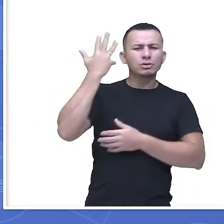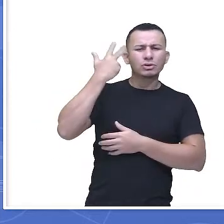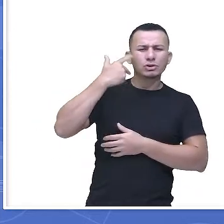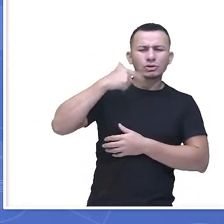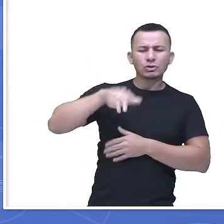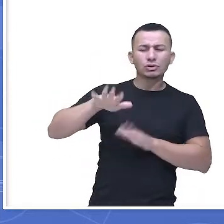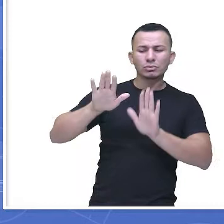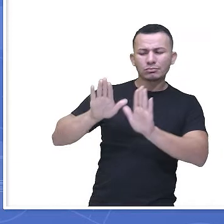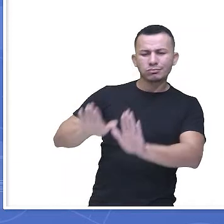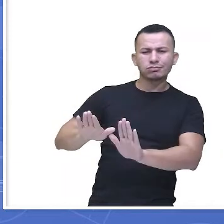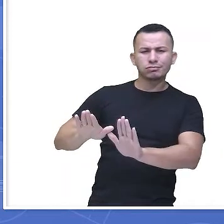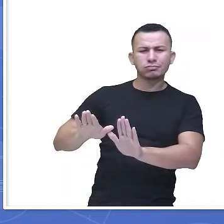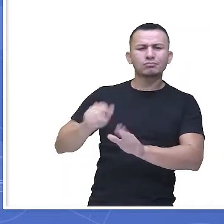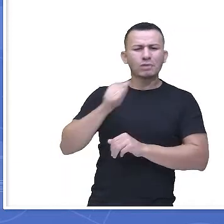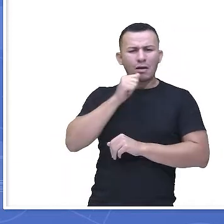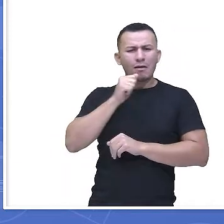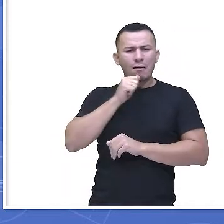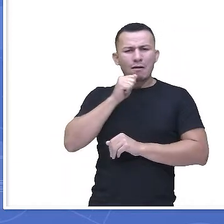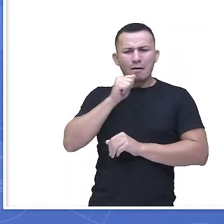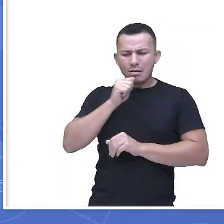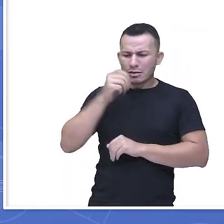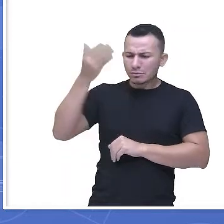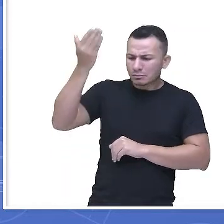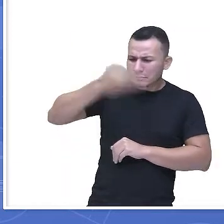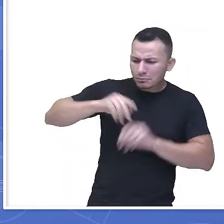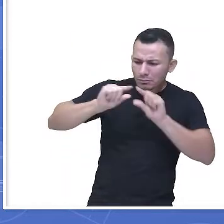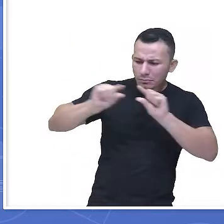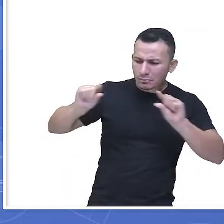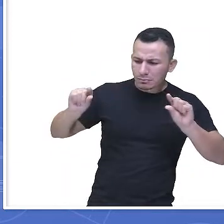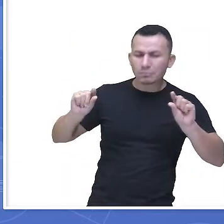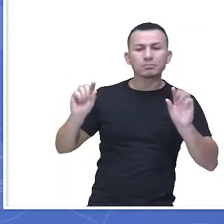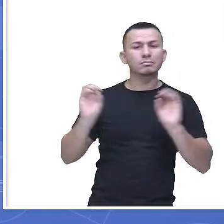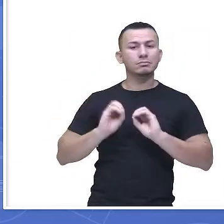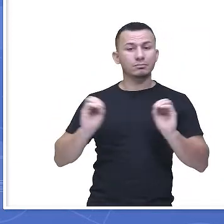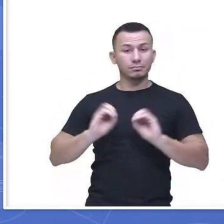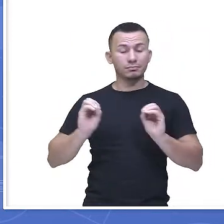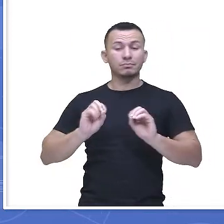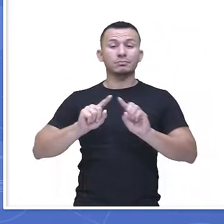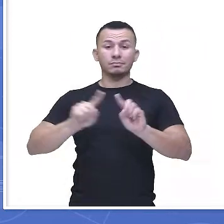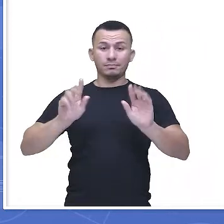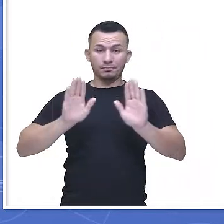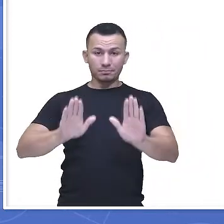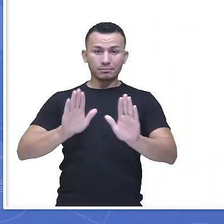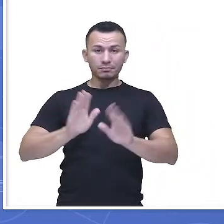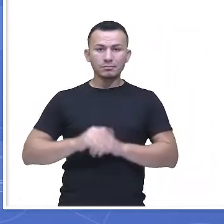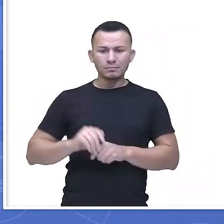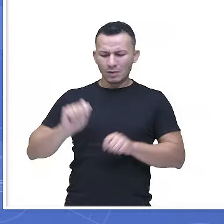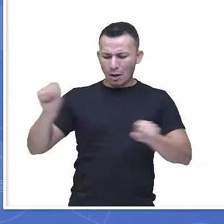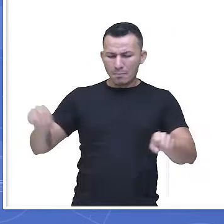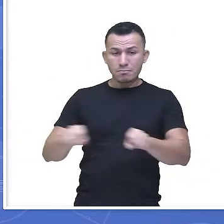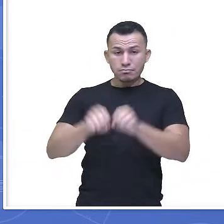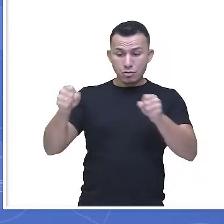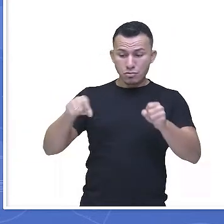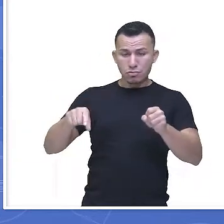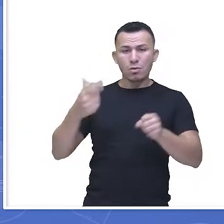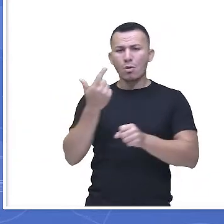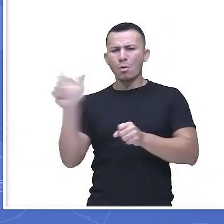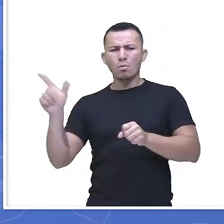nutritivo continuou livre de micro-organismos. Mas quando ele quebrou de outros